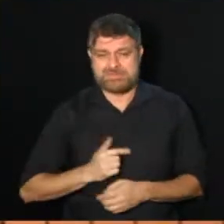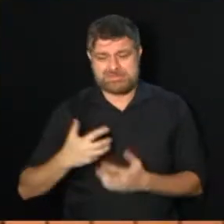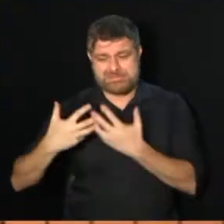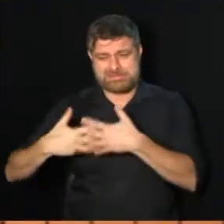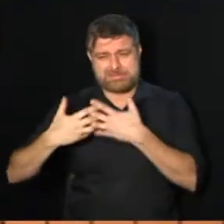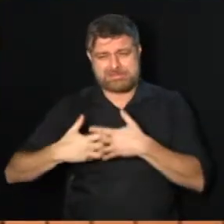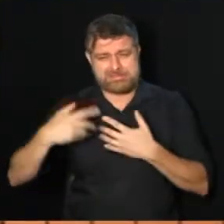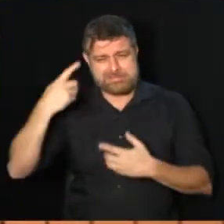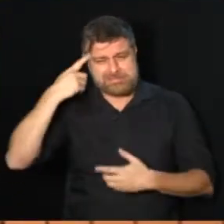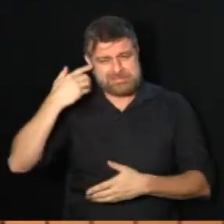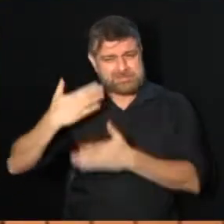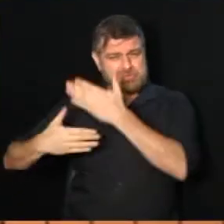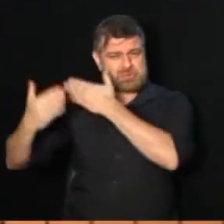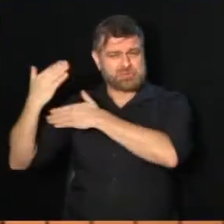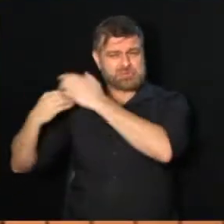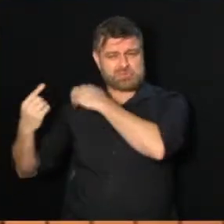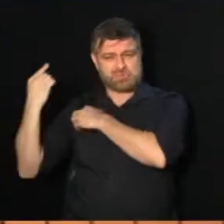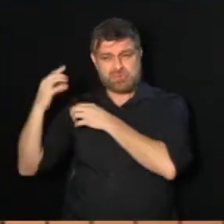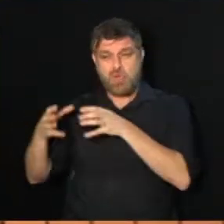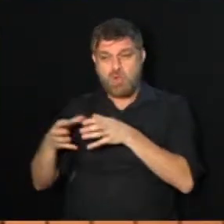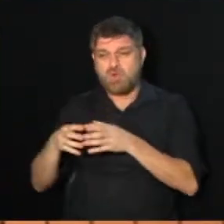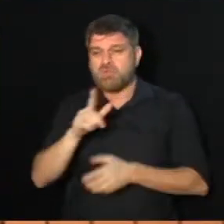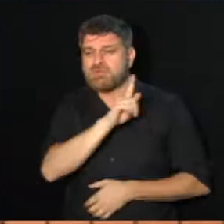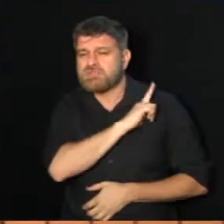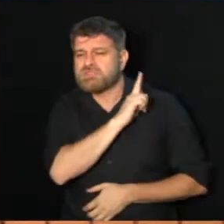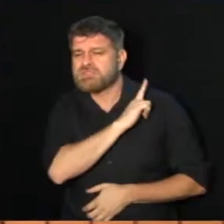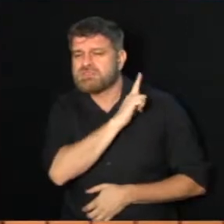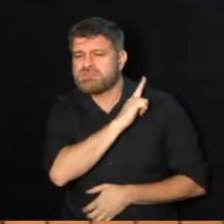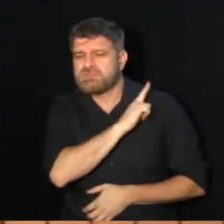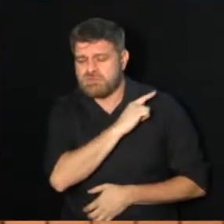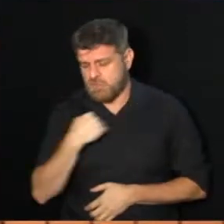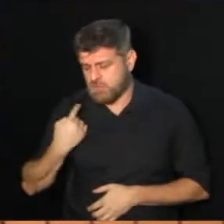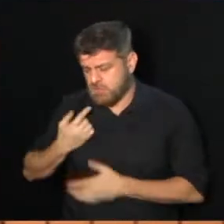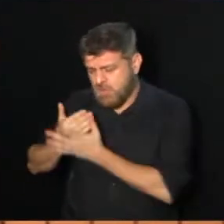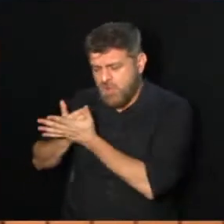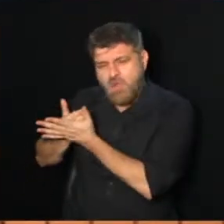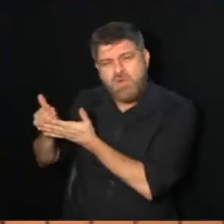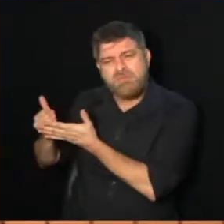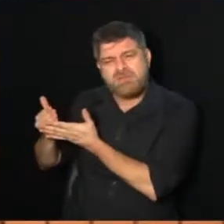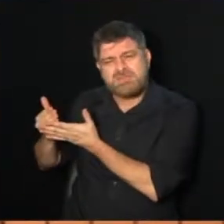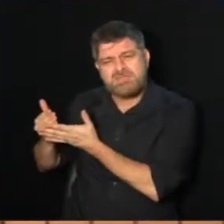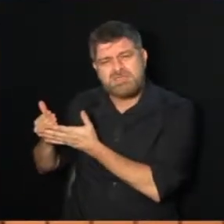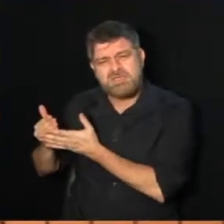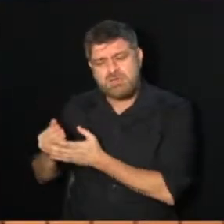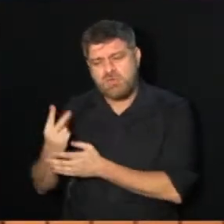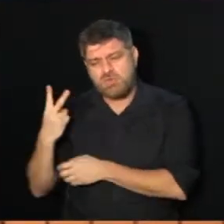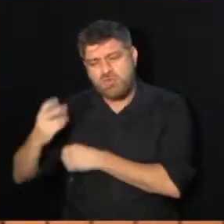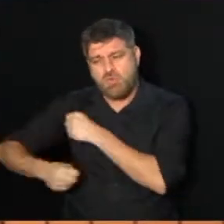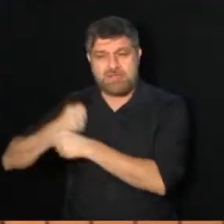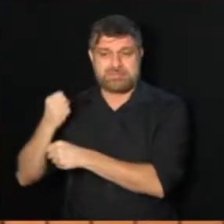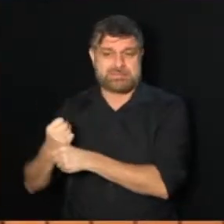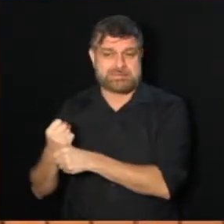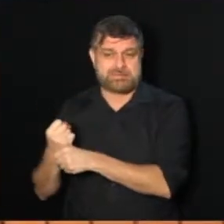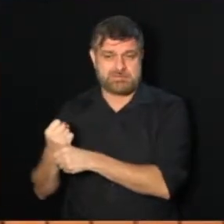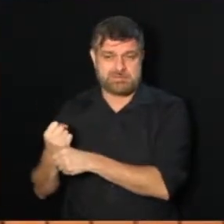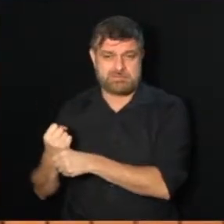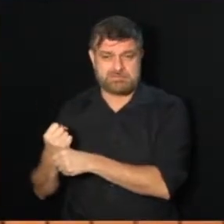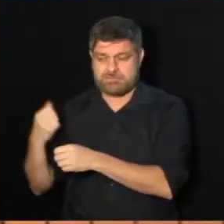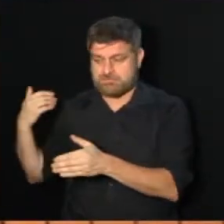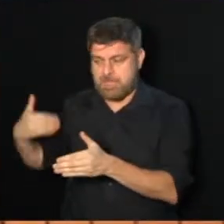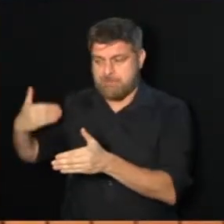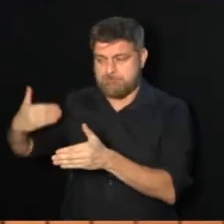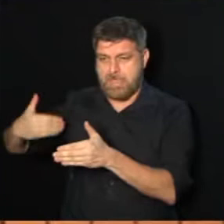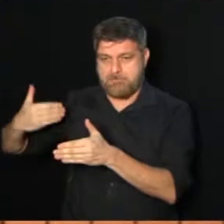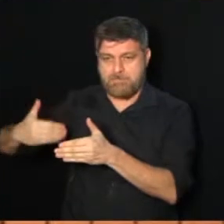de um trabalho do grupo gestor desde o início, que nós começamos esse grupo há praticamente 2 anos. É um grupo